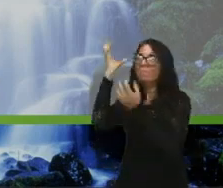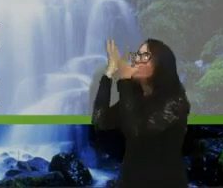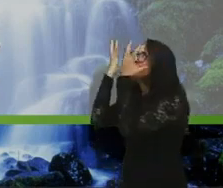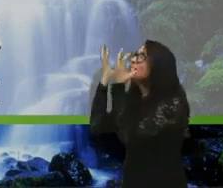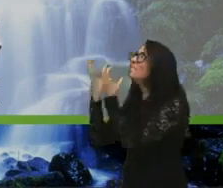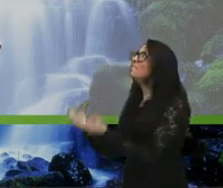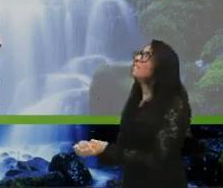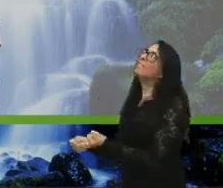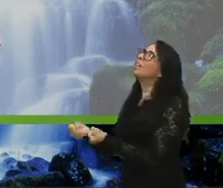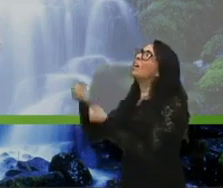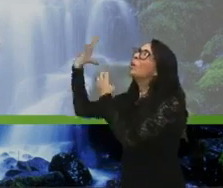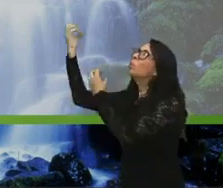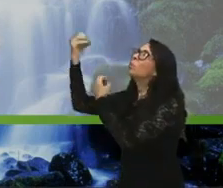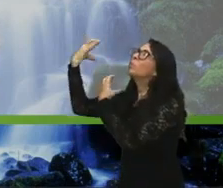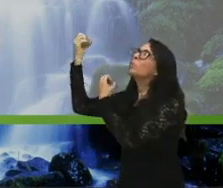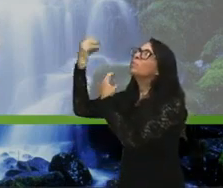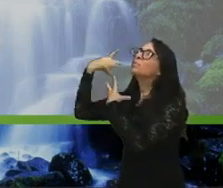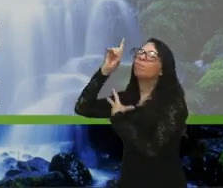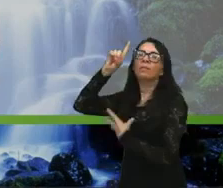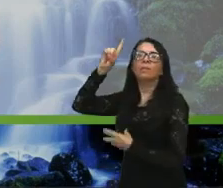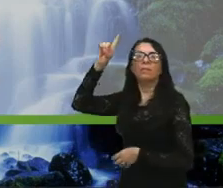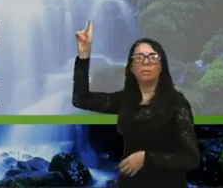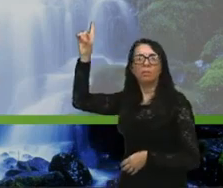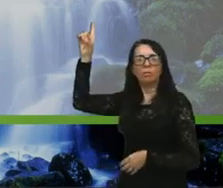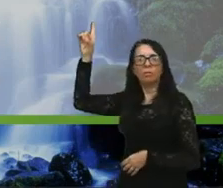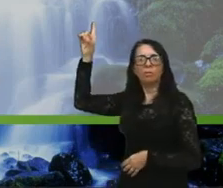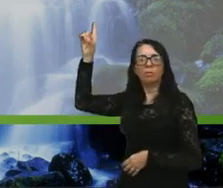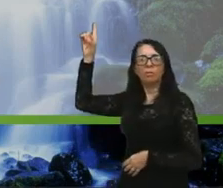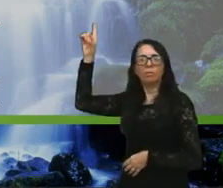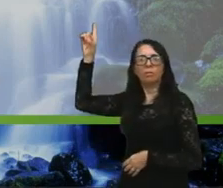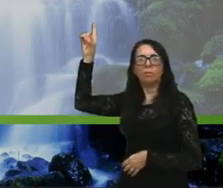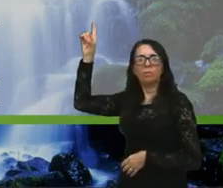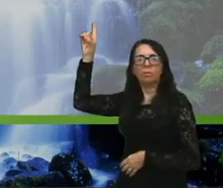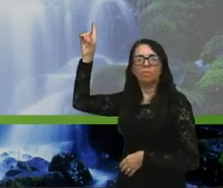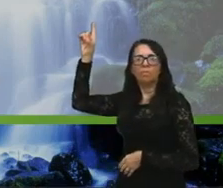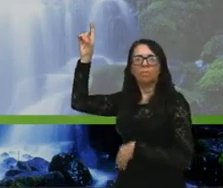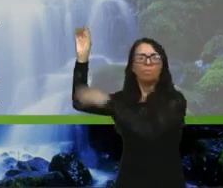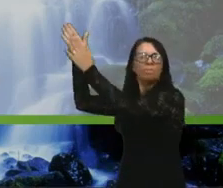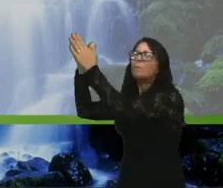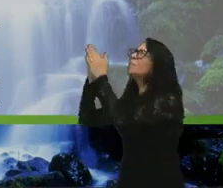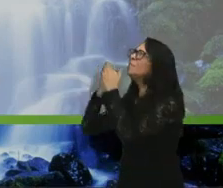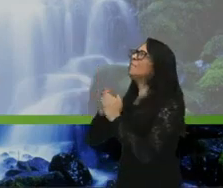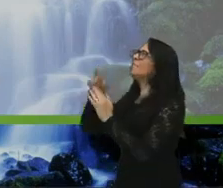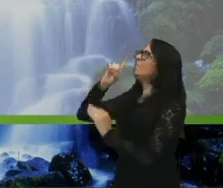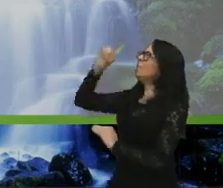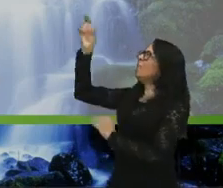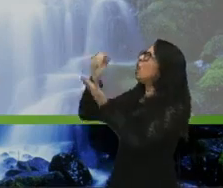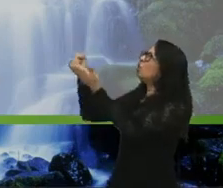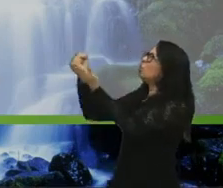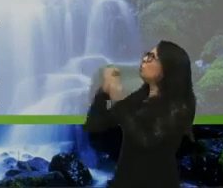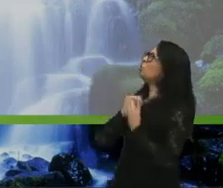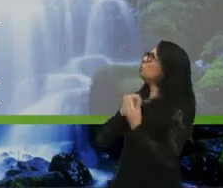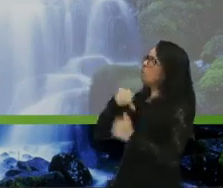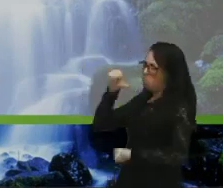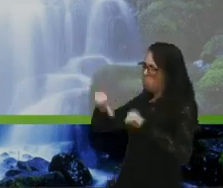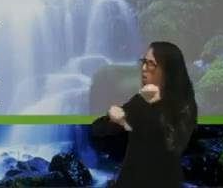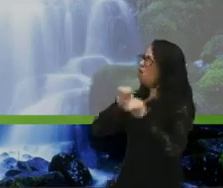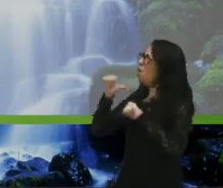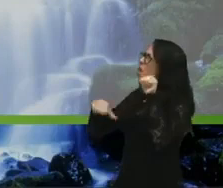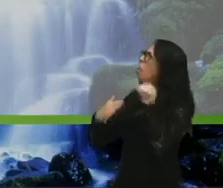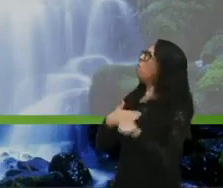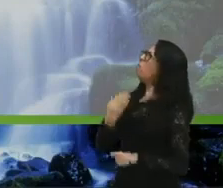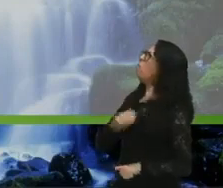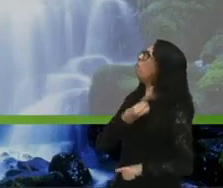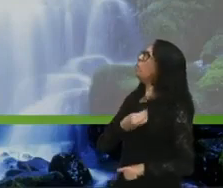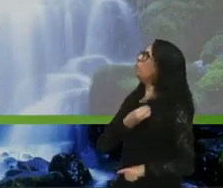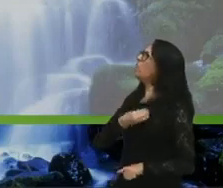se manifestam. No seu cotidiano, é no seu dia a dia, que a graça, o